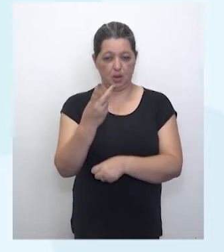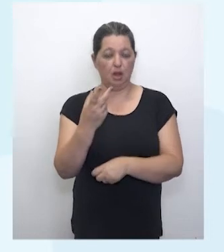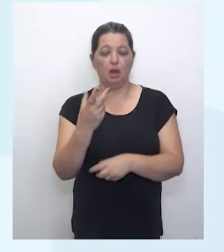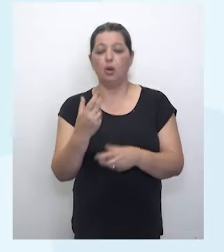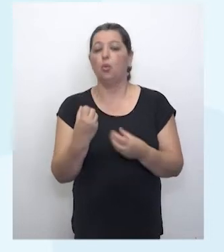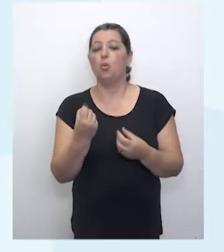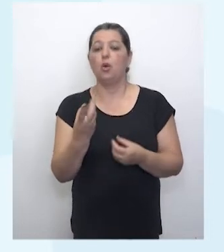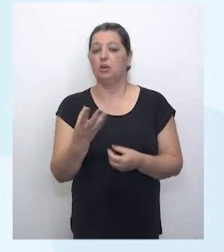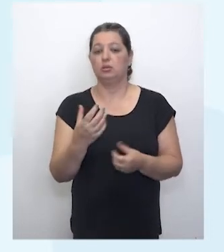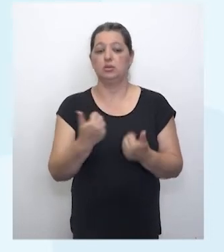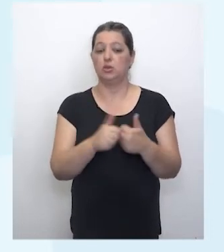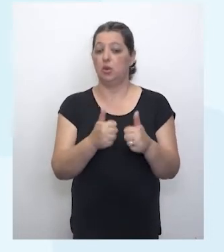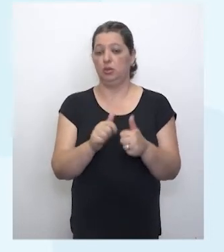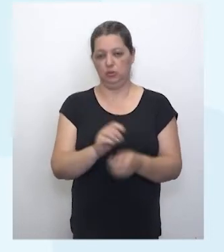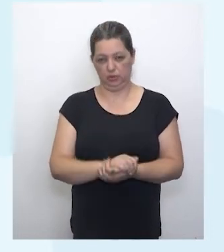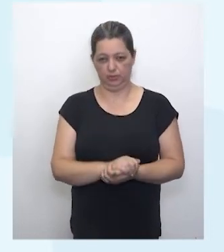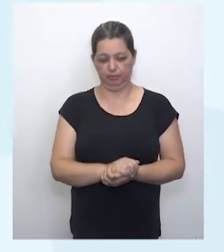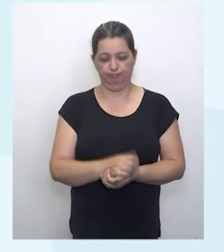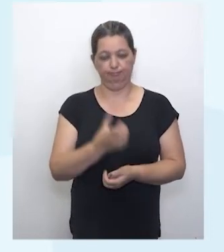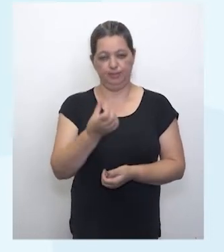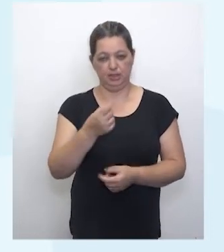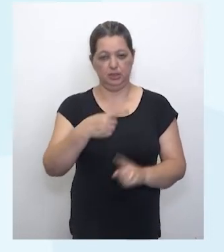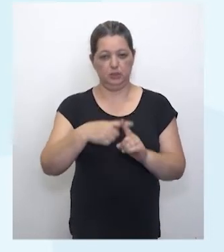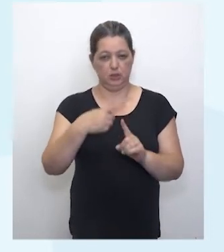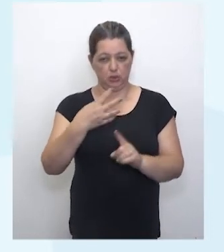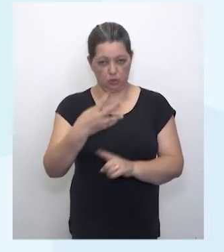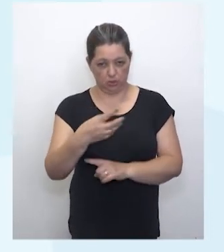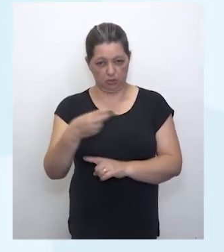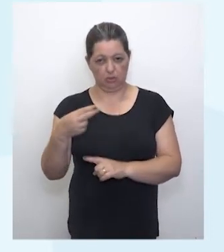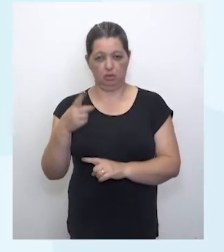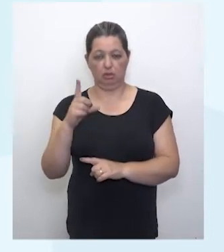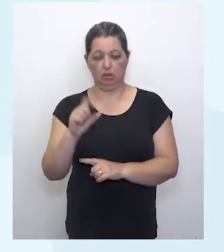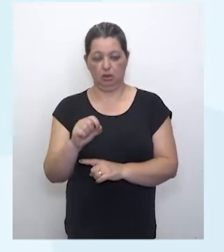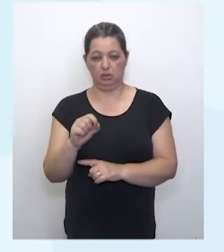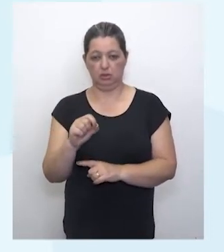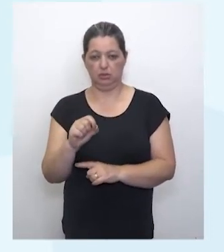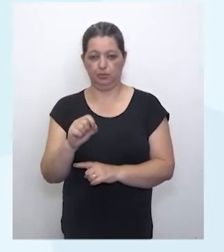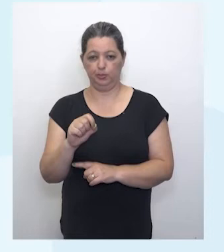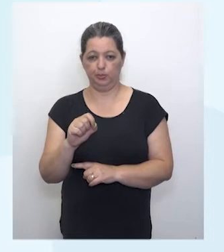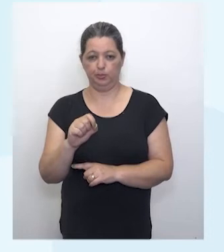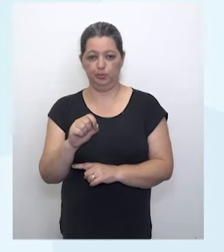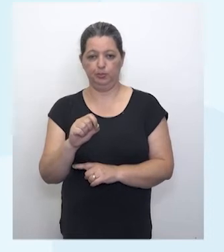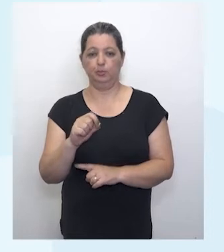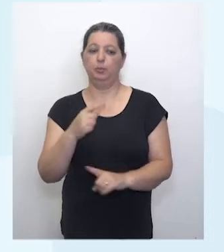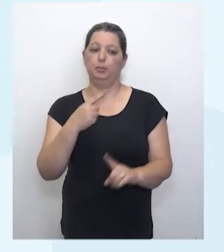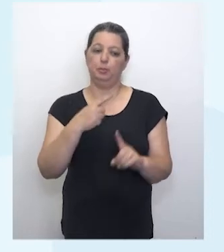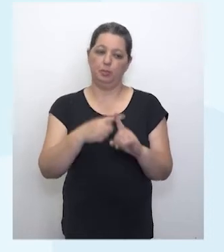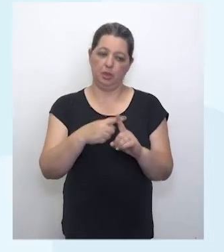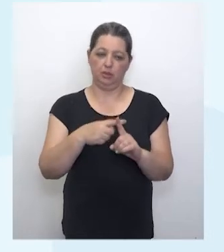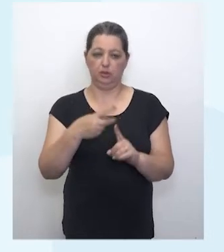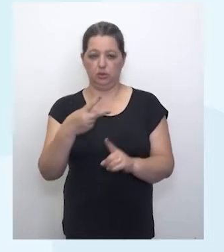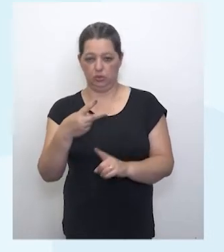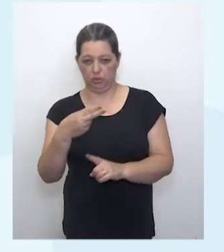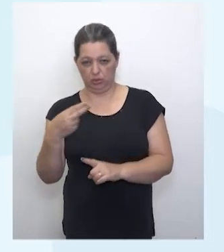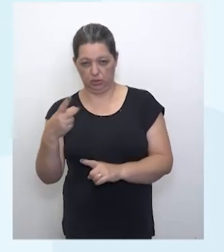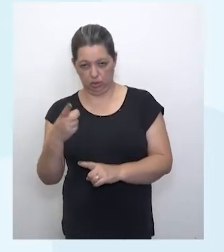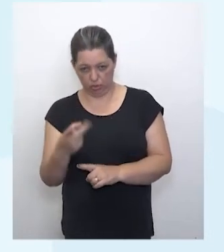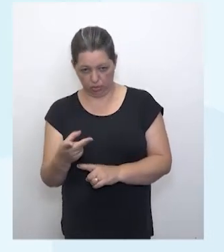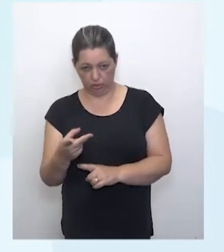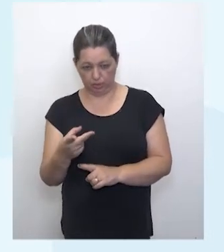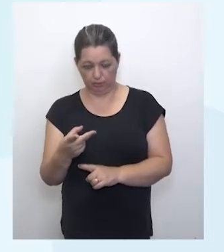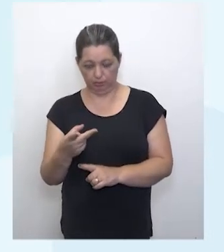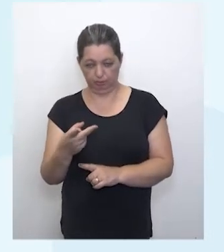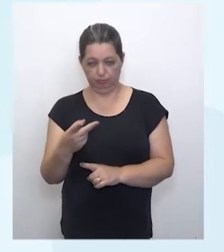lá, pessoal. 6 mais 4, 10. 10 mais 2, 12. 12